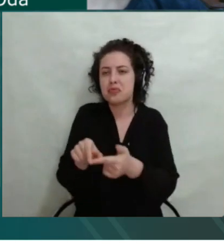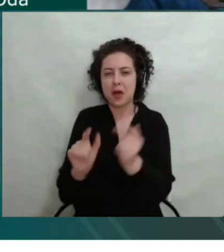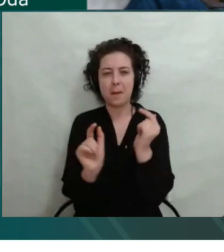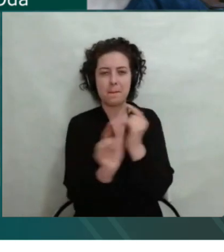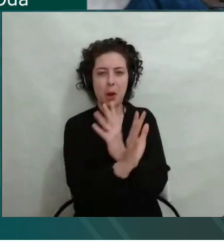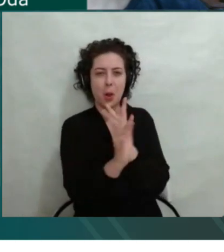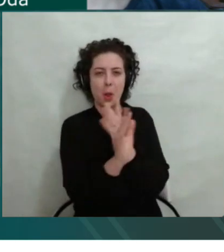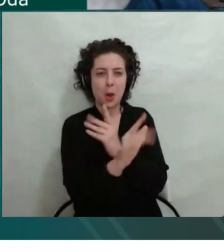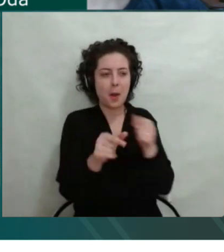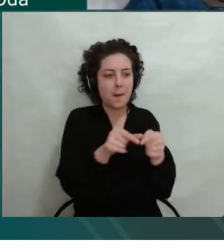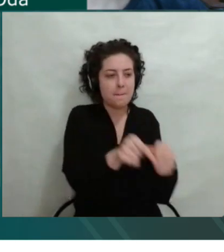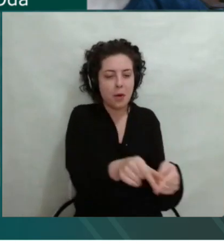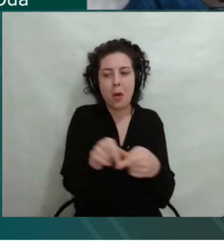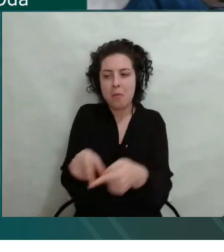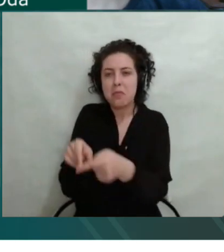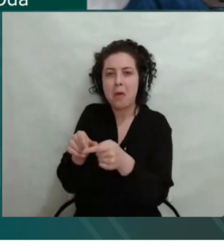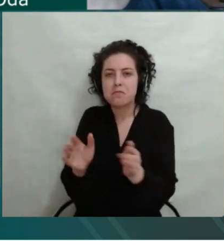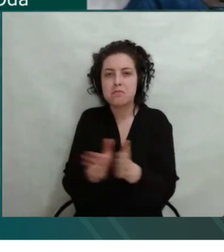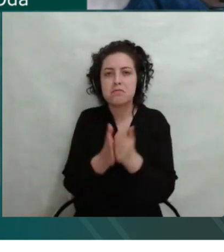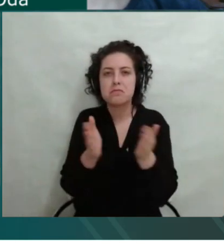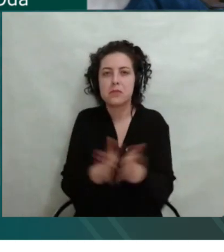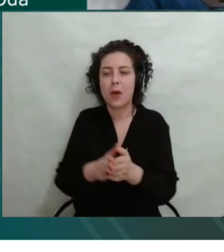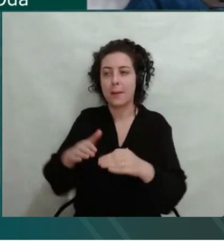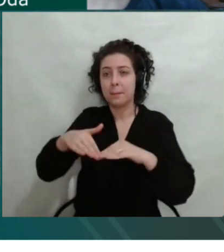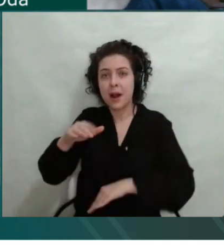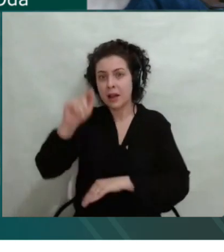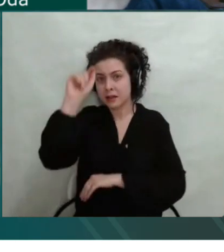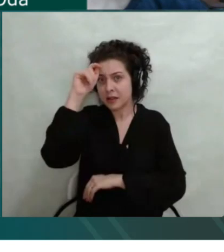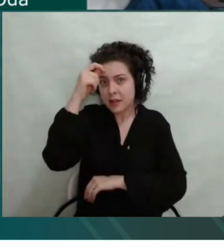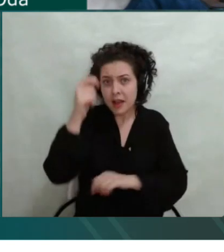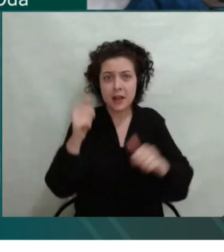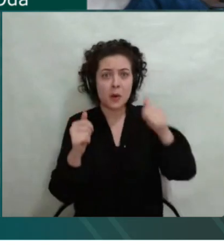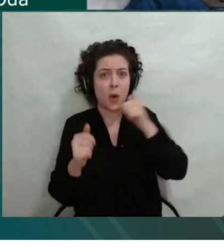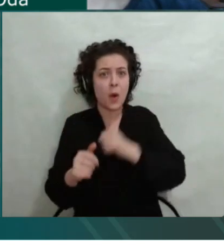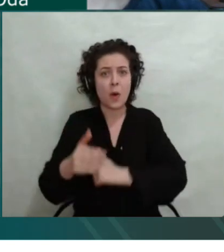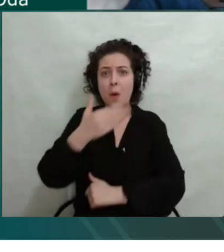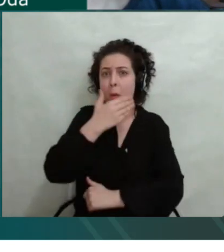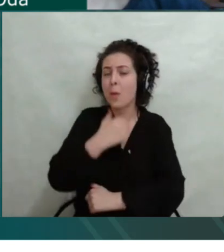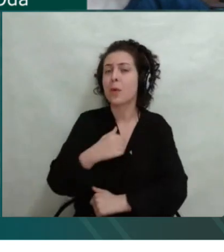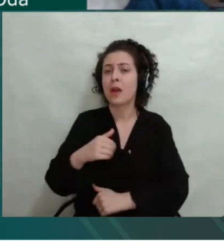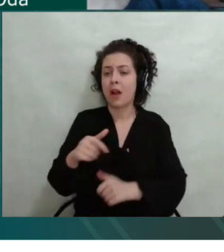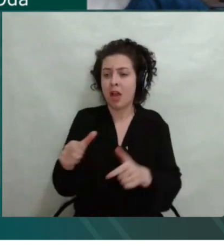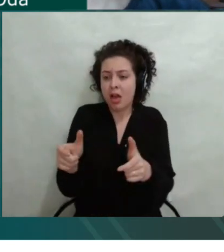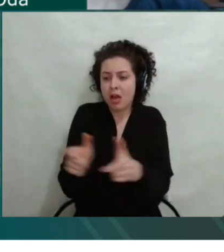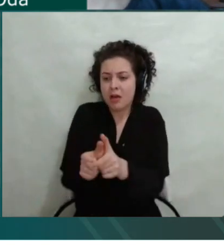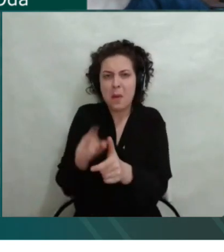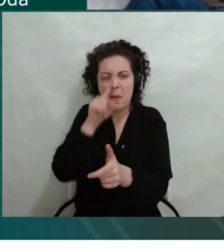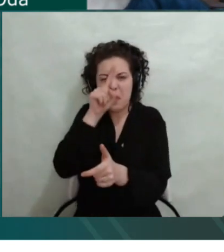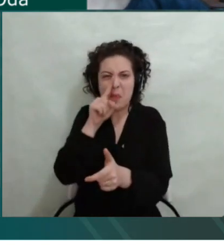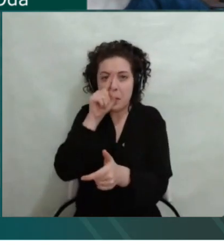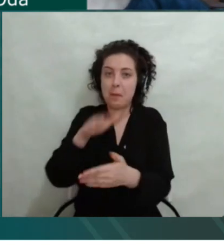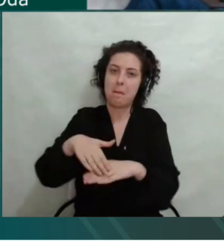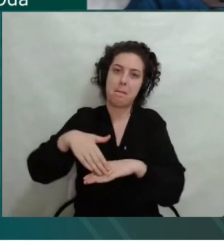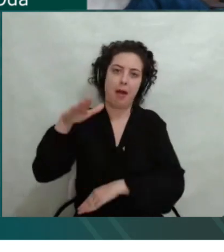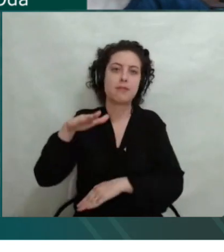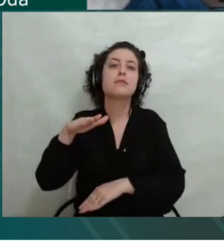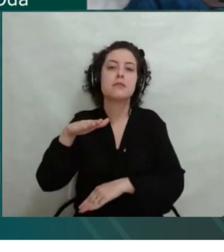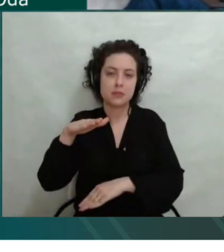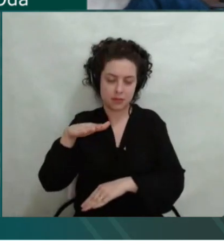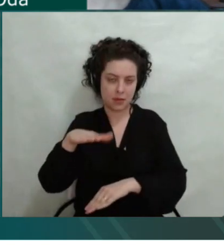populações de mais baixa renda, os negros e as negras passam a ter um risco bem maior, inclusive de não